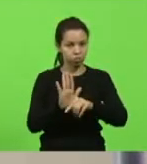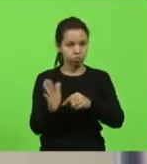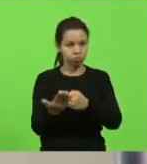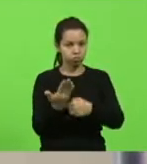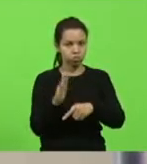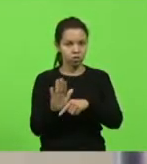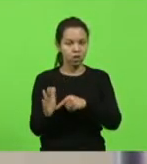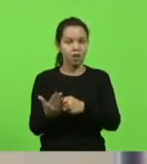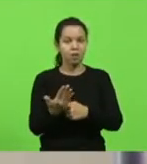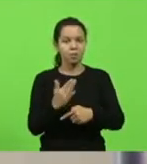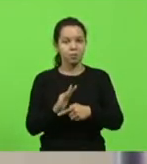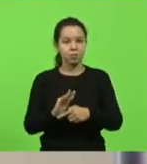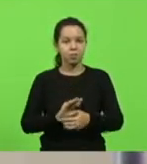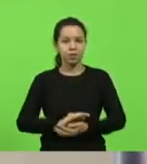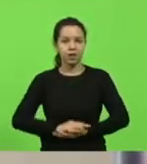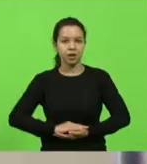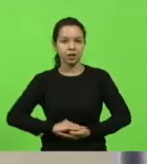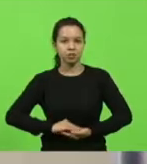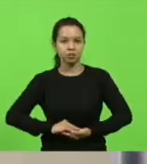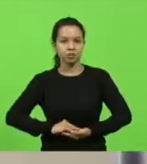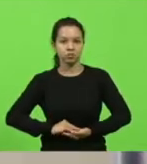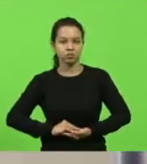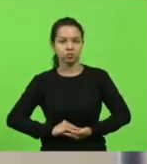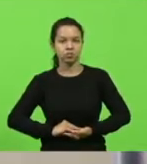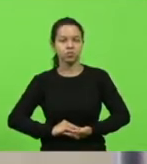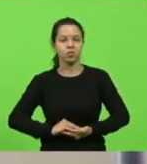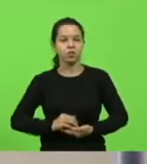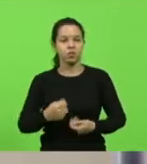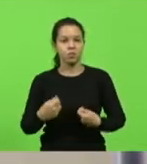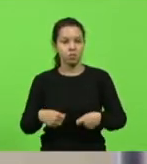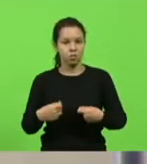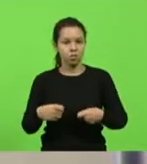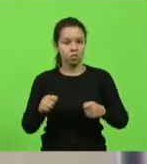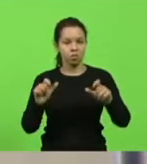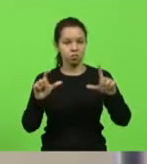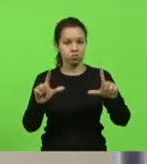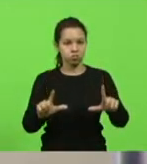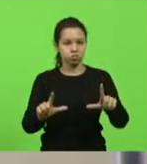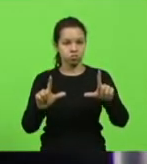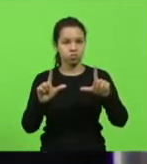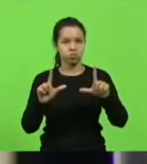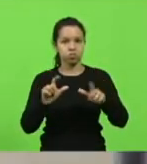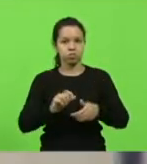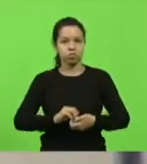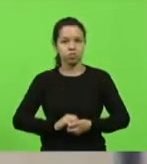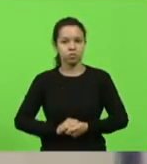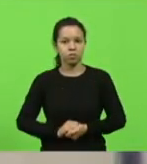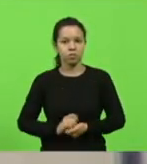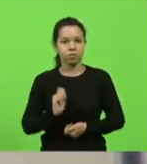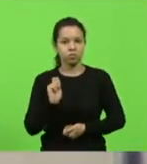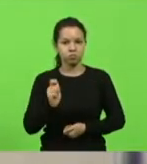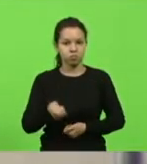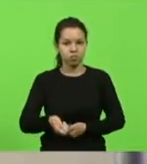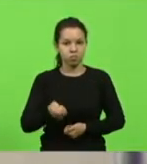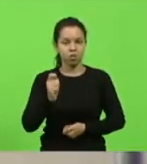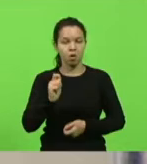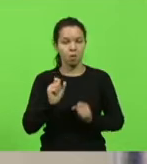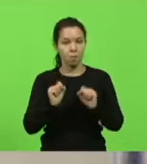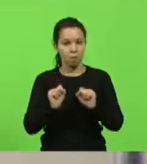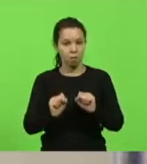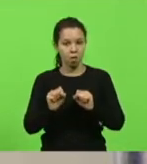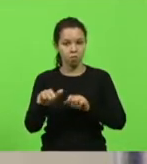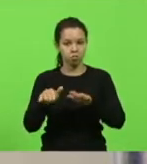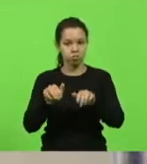Eletrônico quando identificadas necessidades em comum que possam ser supridas por meio de contratações